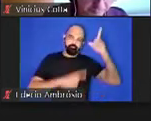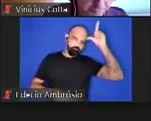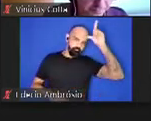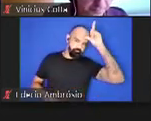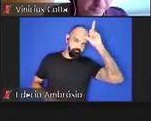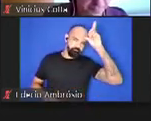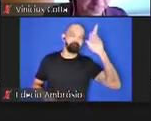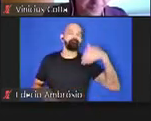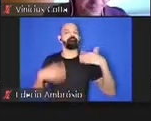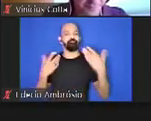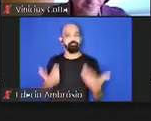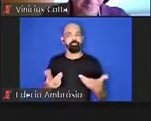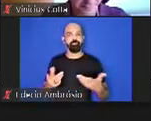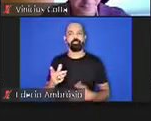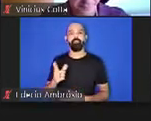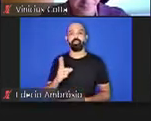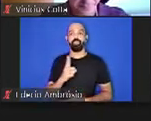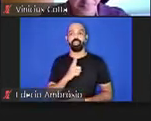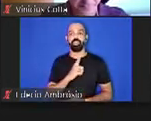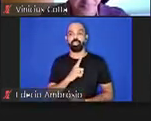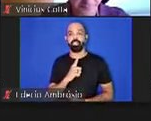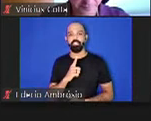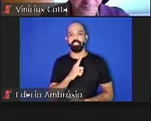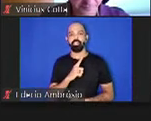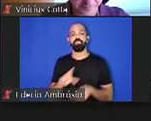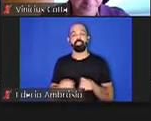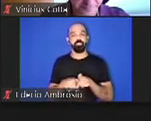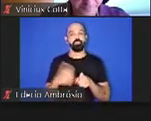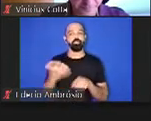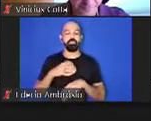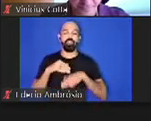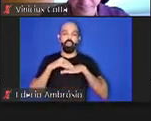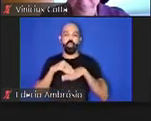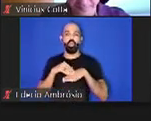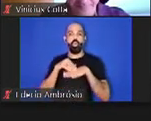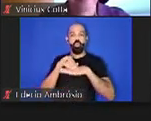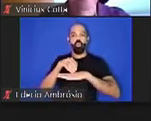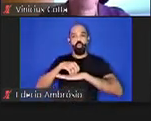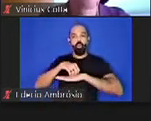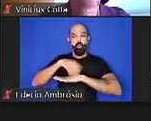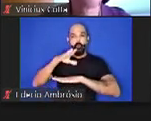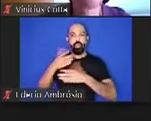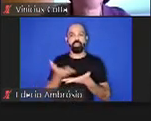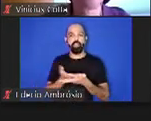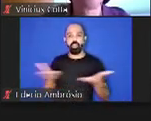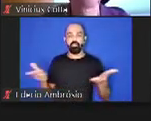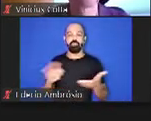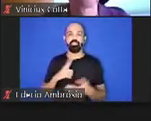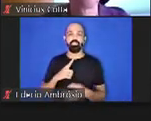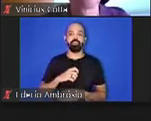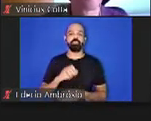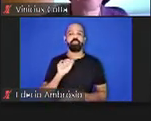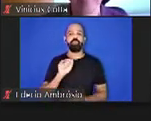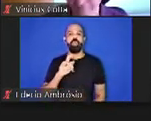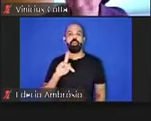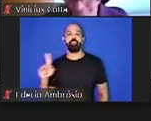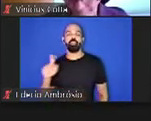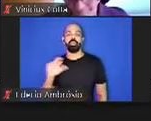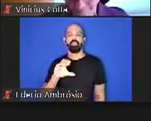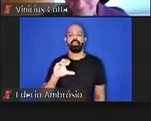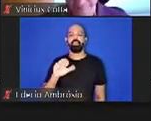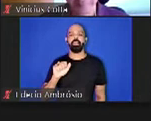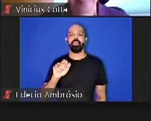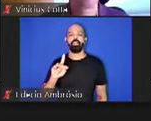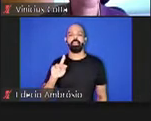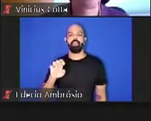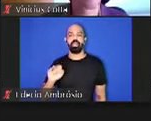então, além disso, também gostaria de compartilhar com todos o aplicativo CAPES Talentos, que foi lançado